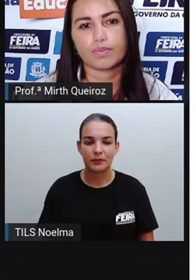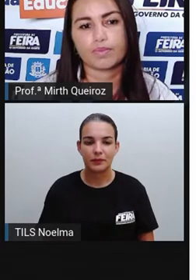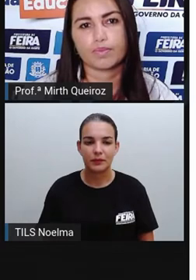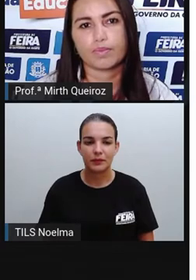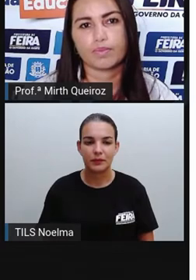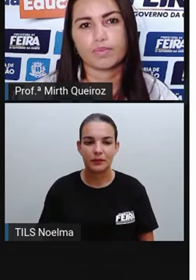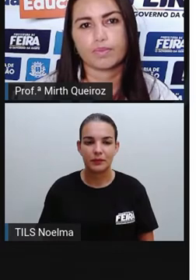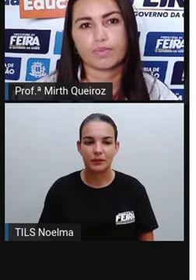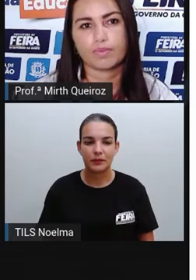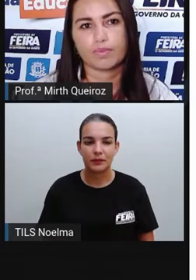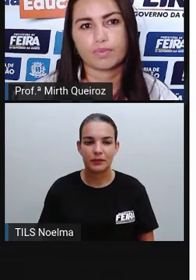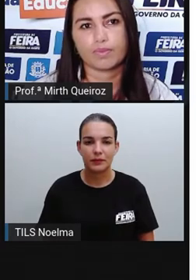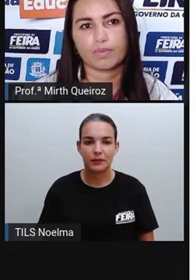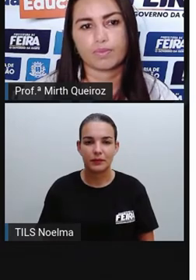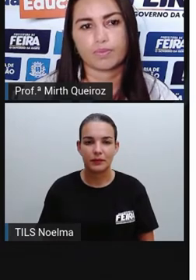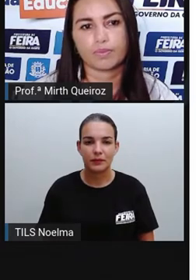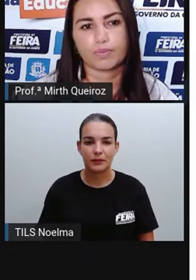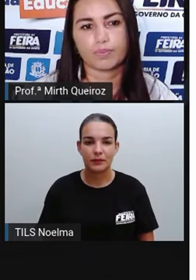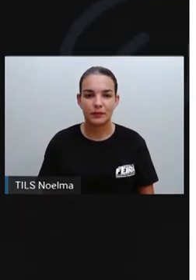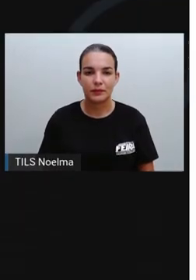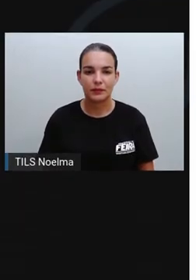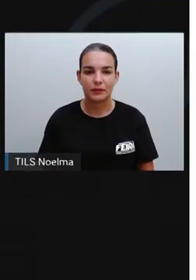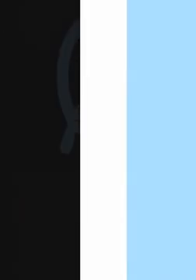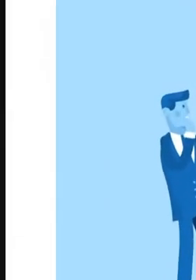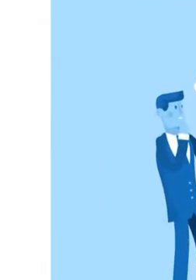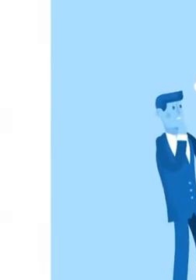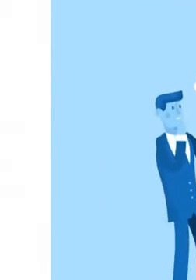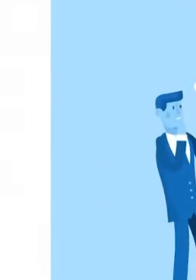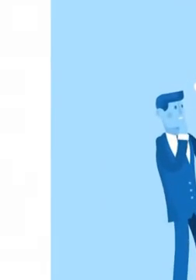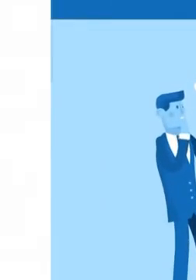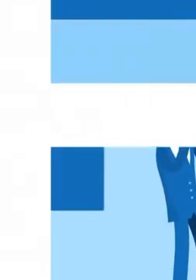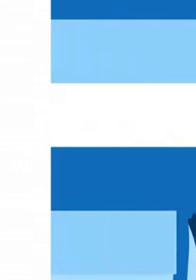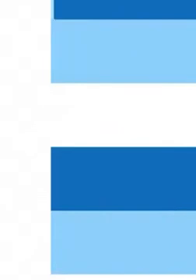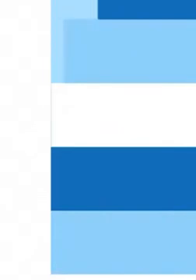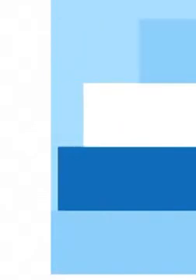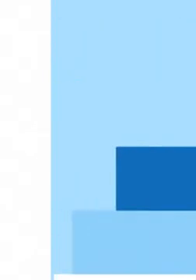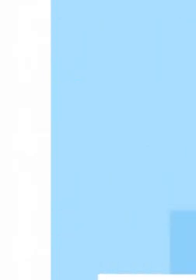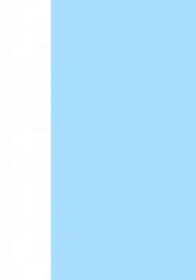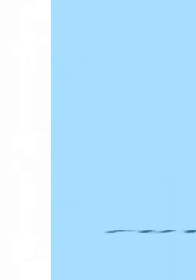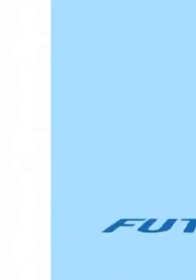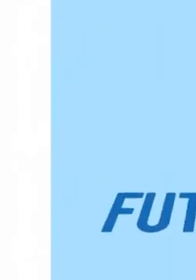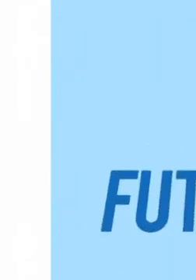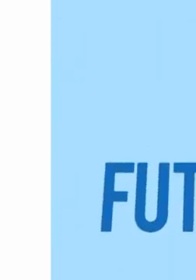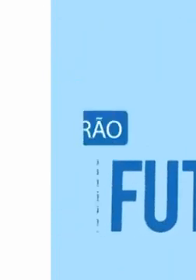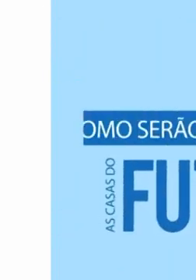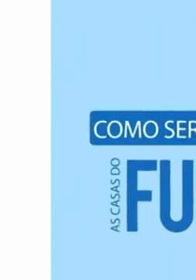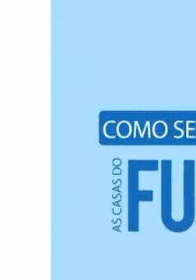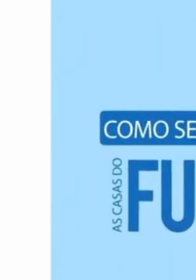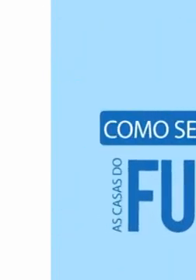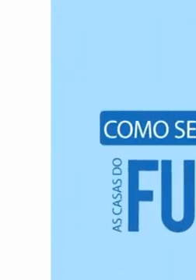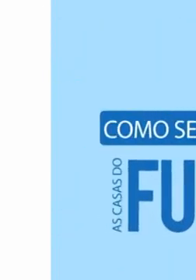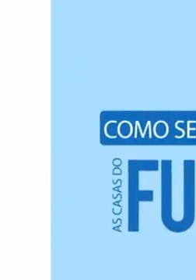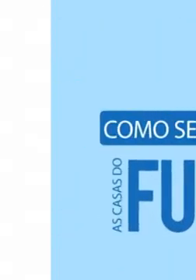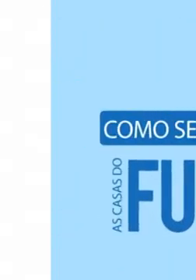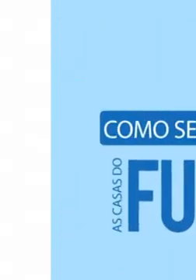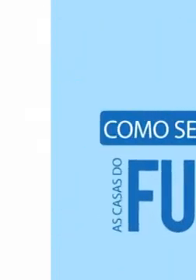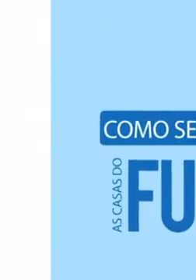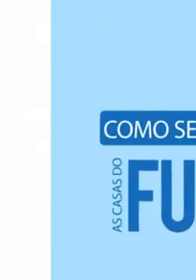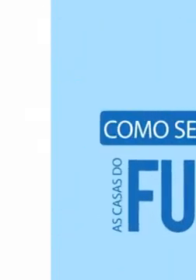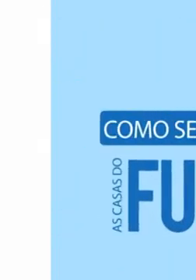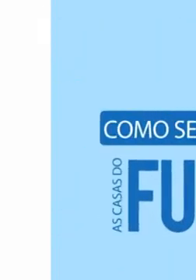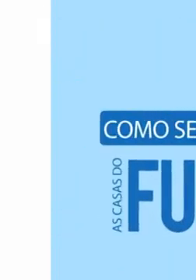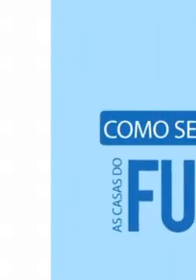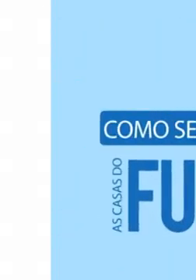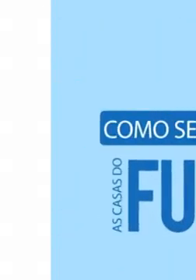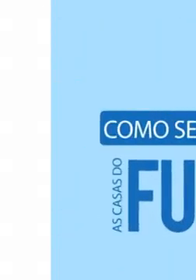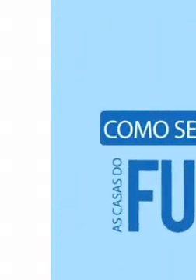Já parou para pensar como serão as casas do futuro? O Instituto Americano de Arquitetos fez essa